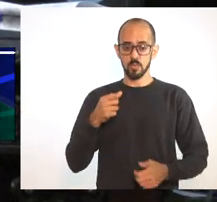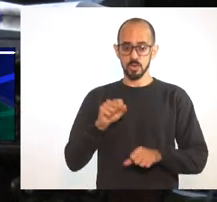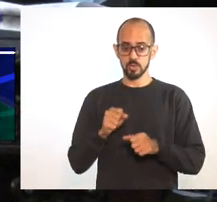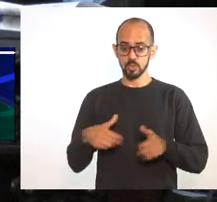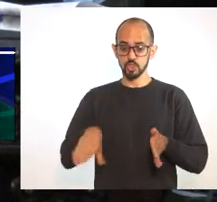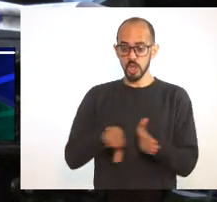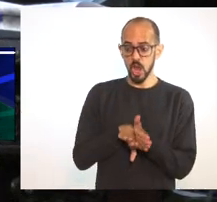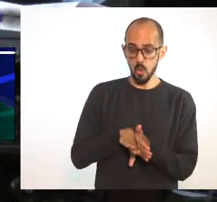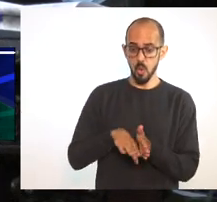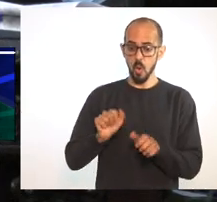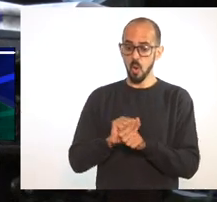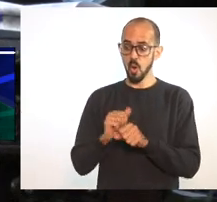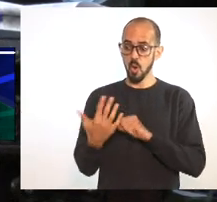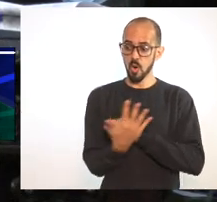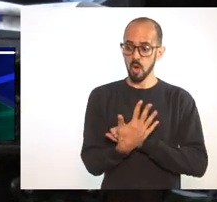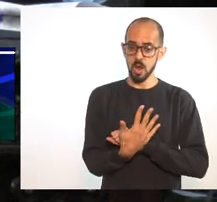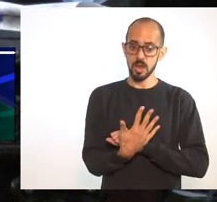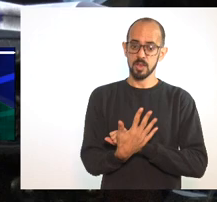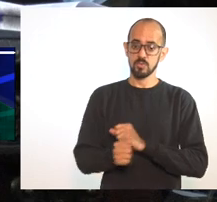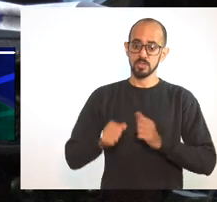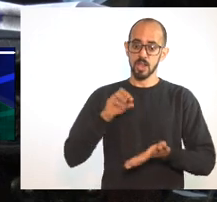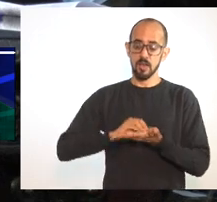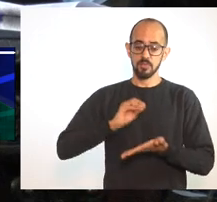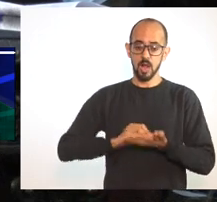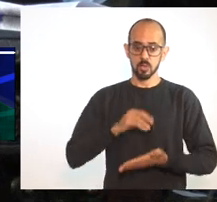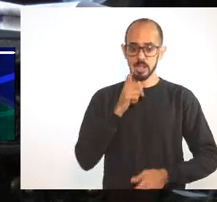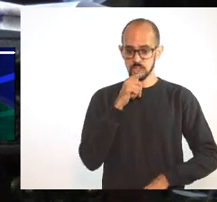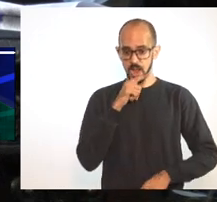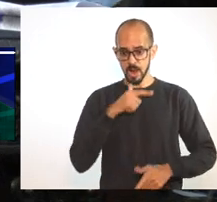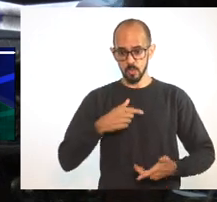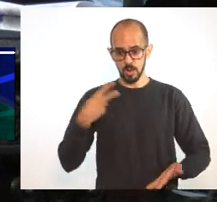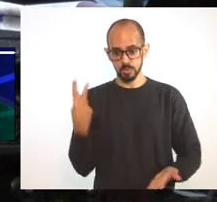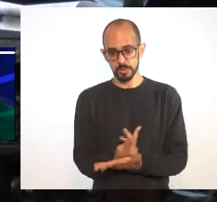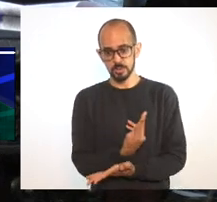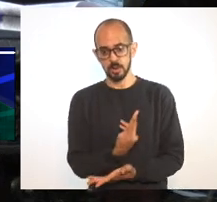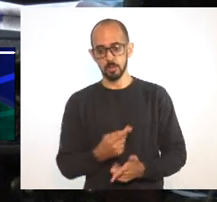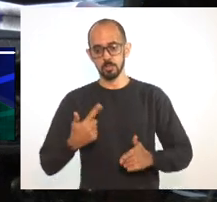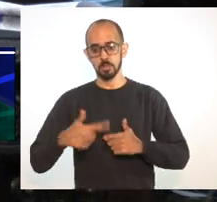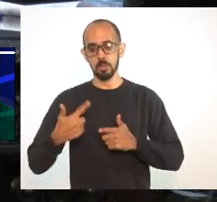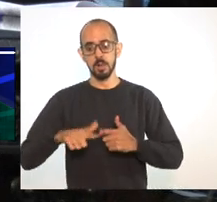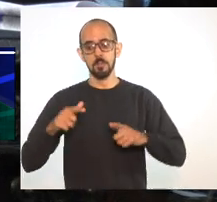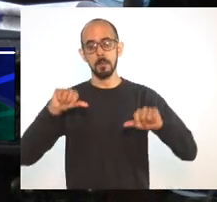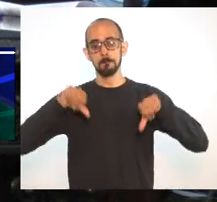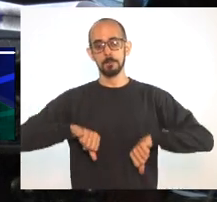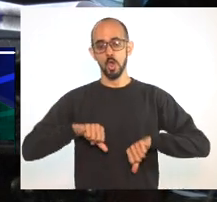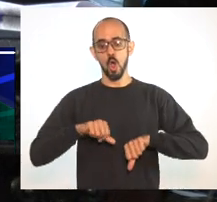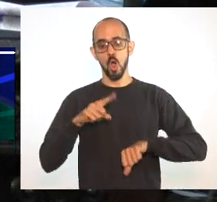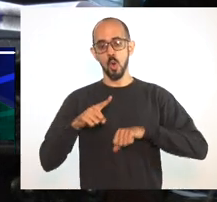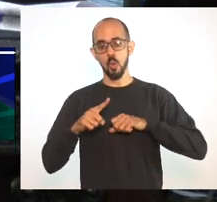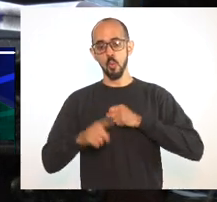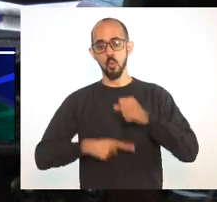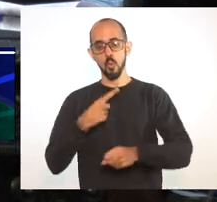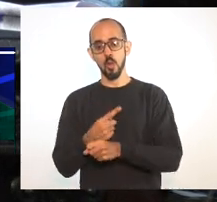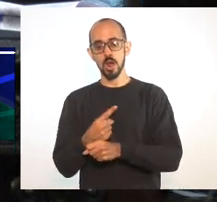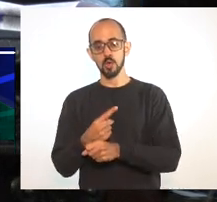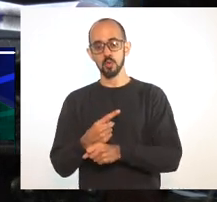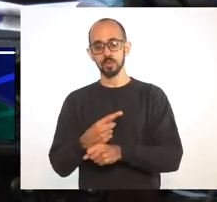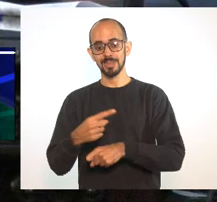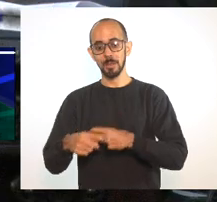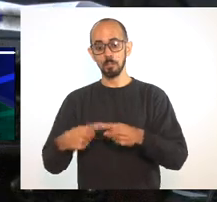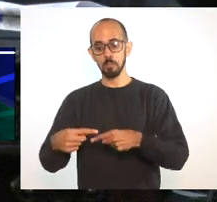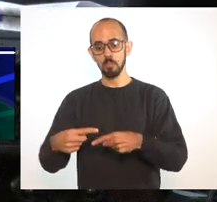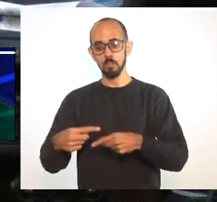de Covid, a falta d'água tornou-se um problema ainda maior. Um ano depois, a crise